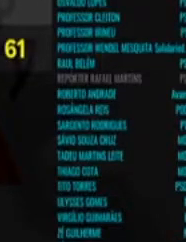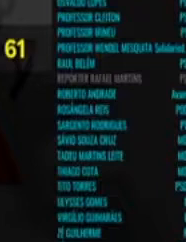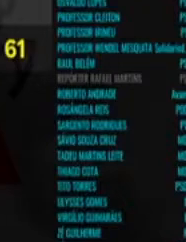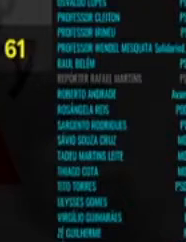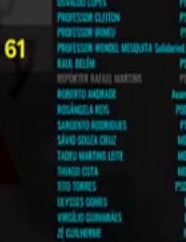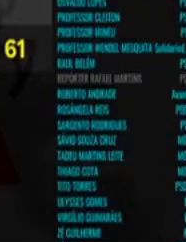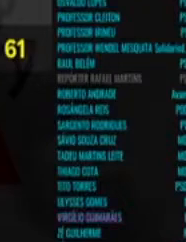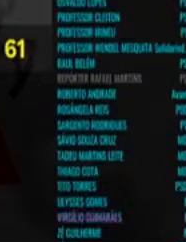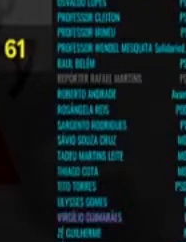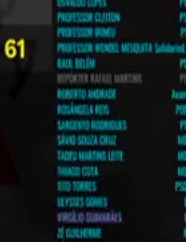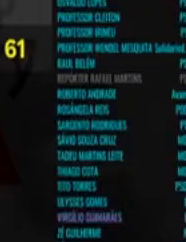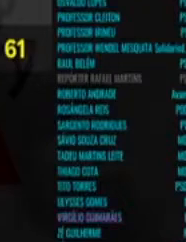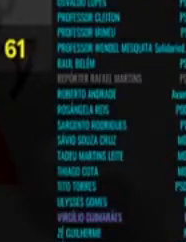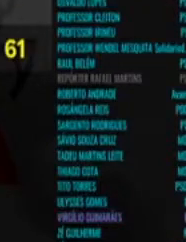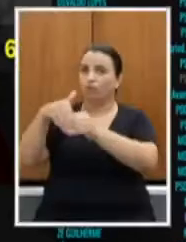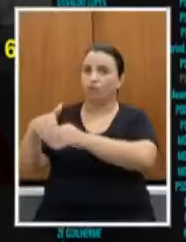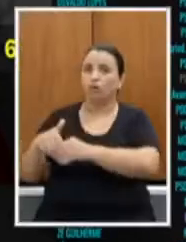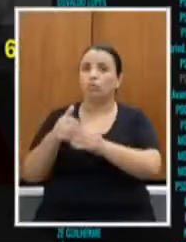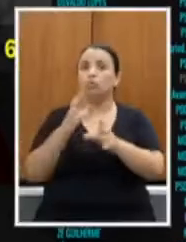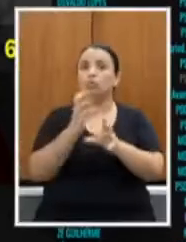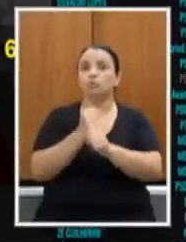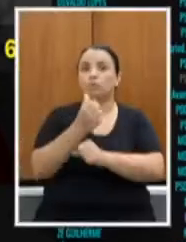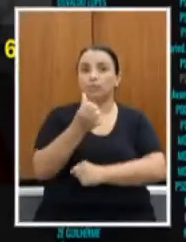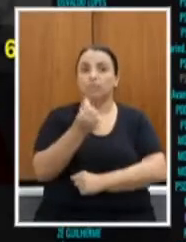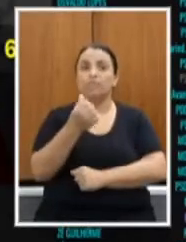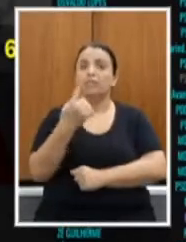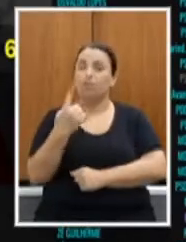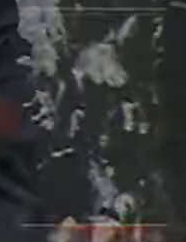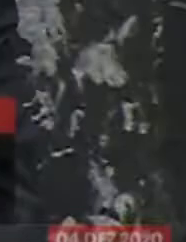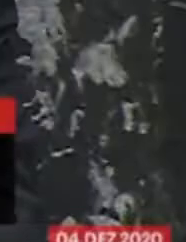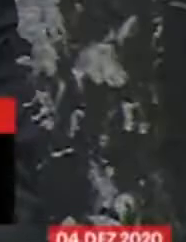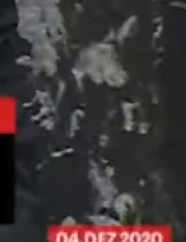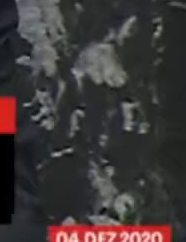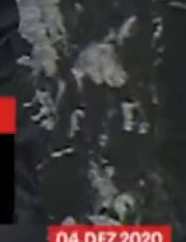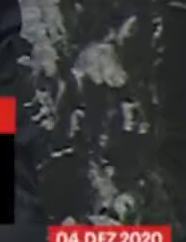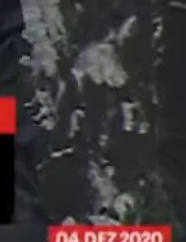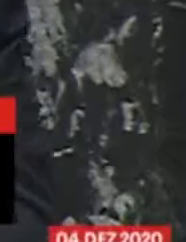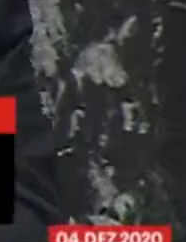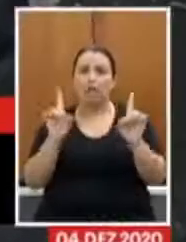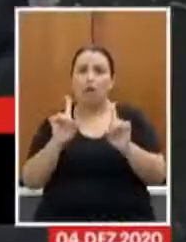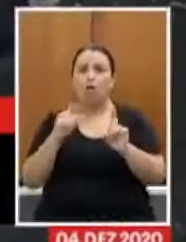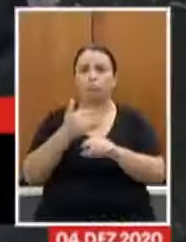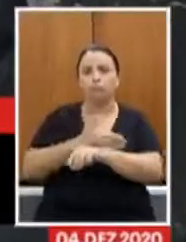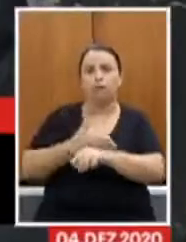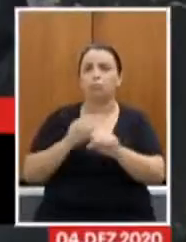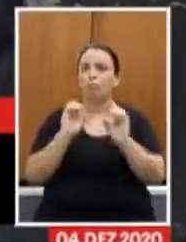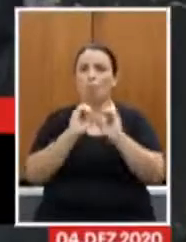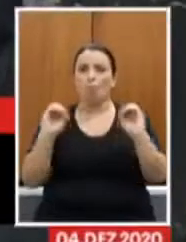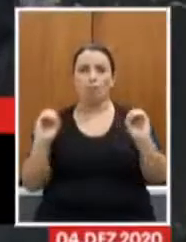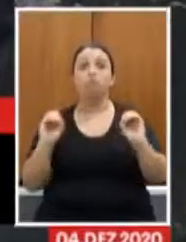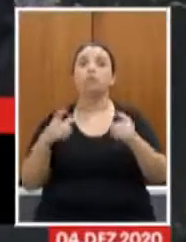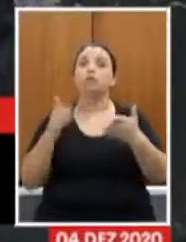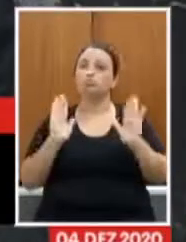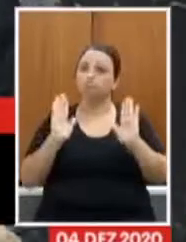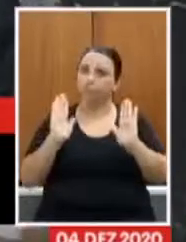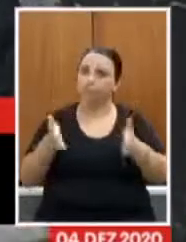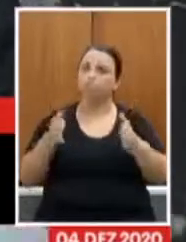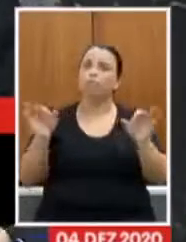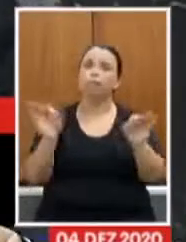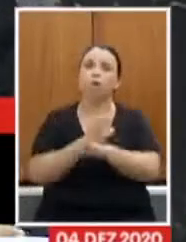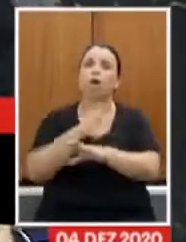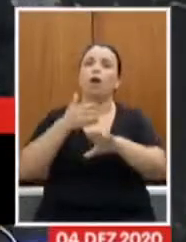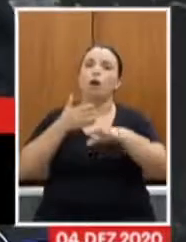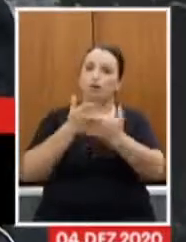Votaram sim 61 senhoras e senhores deputados, não houve voto não nem em branco, portanto está aprovado